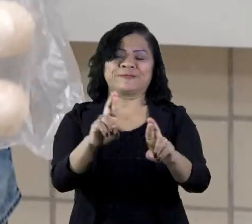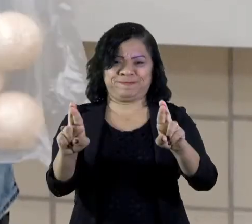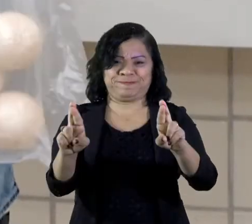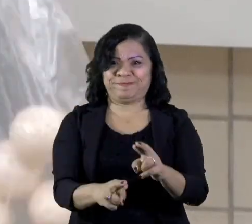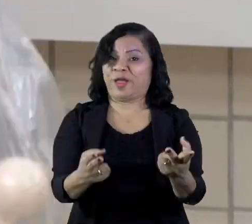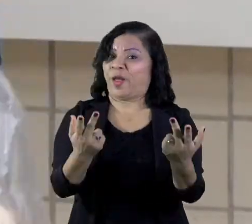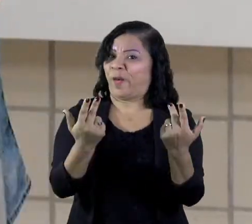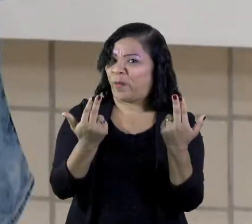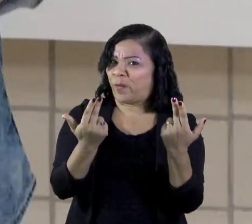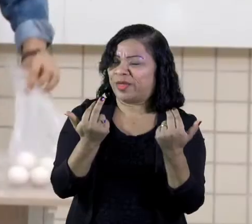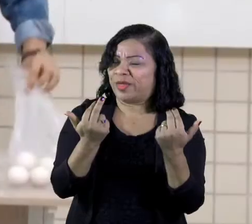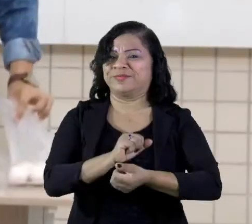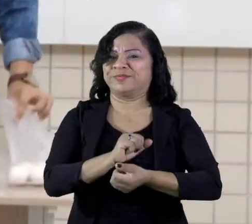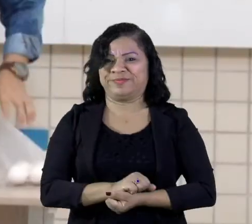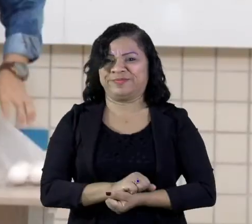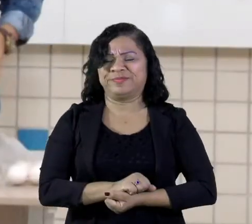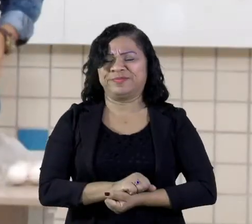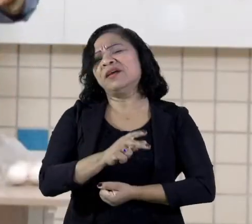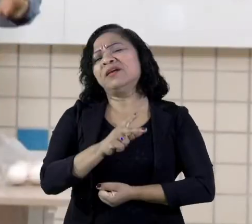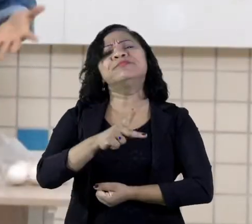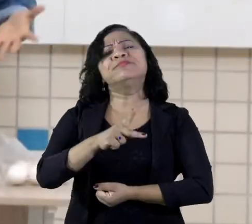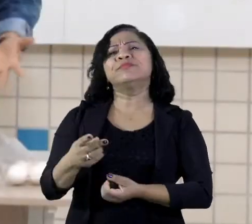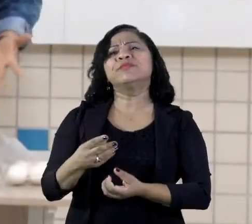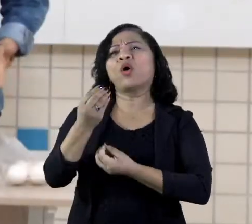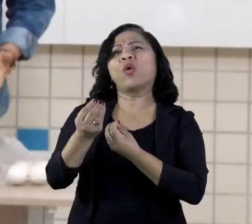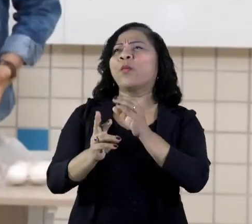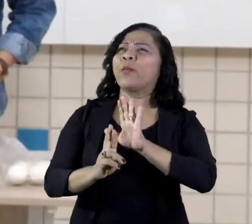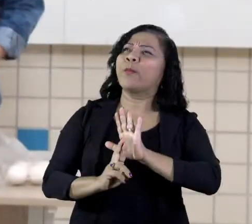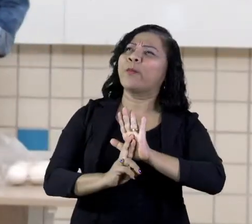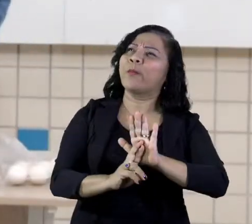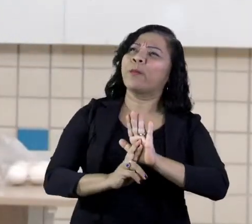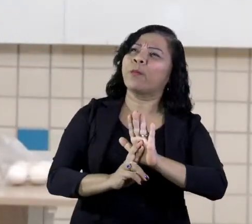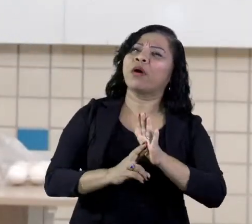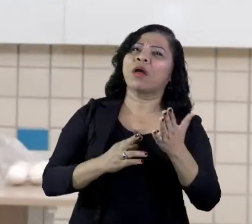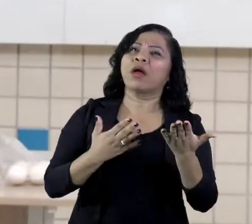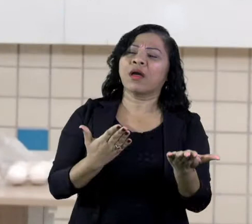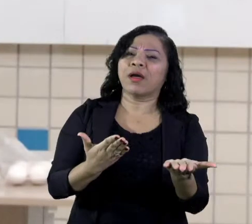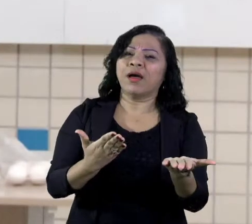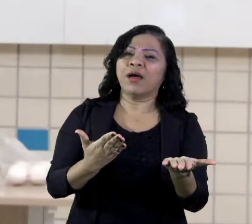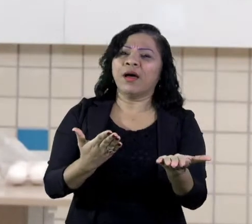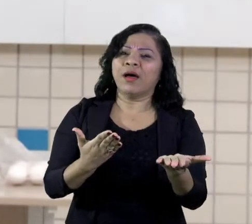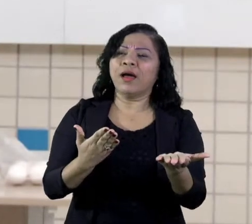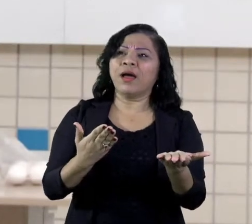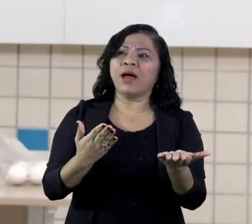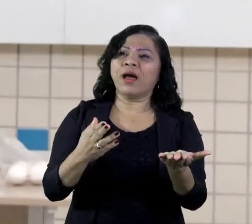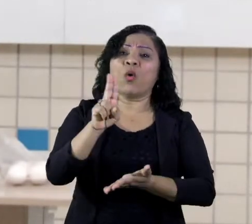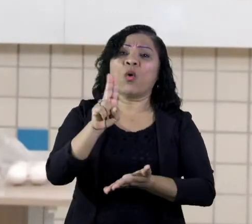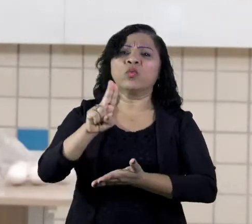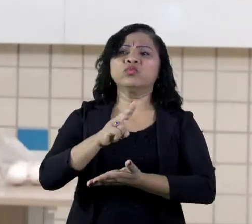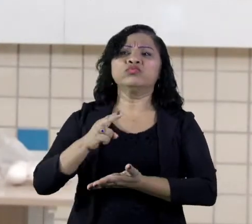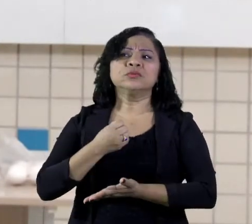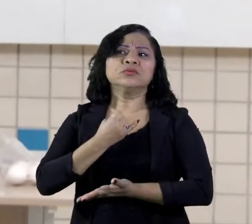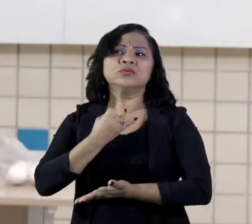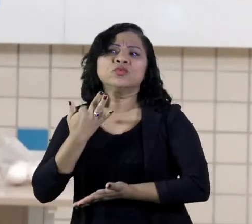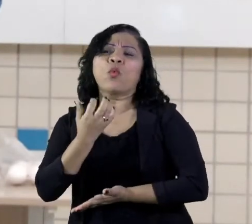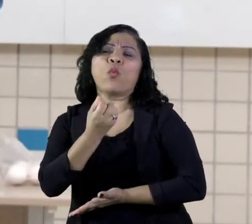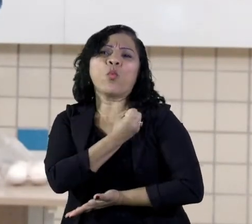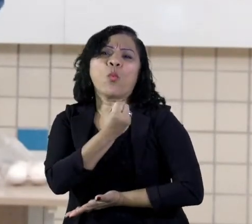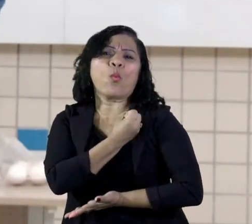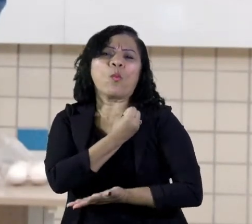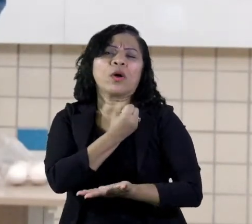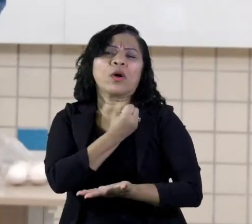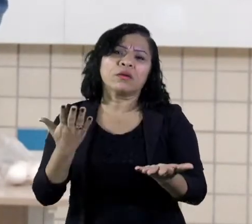igualdade. Professor, como é que a gente representa isso utilizando os números, os numerais, as